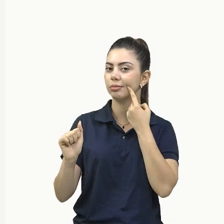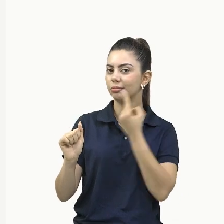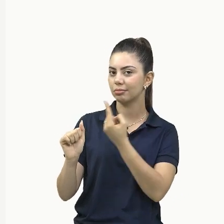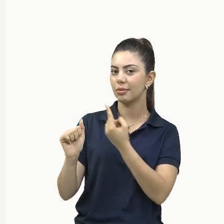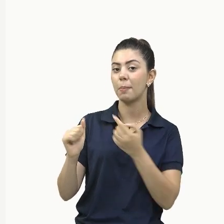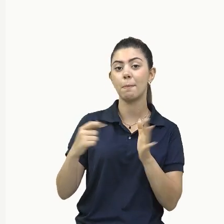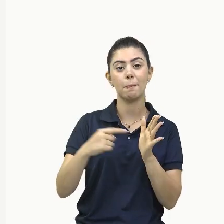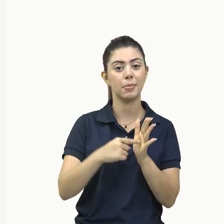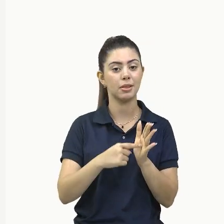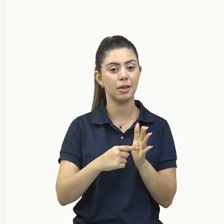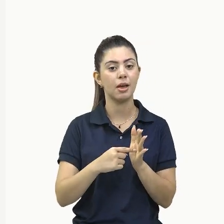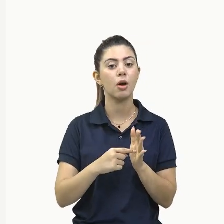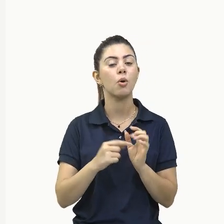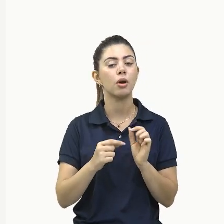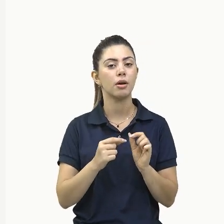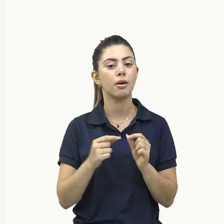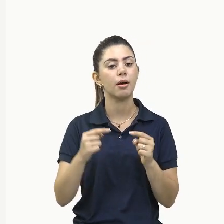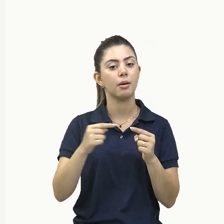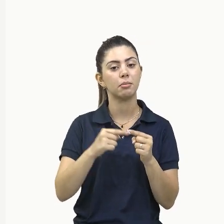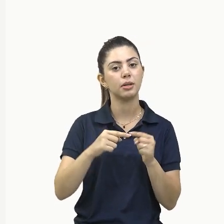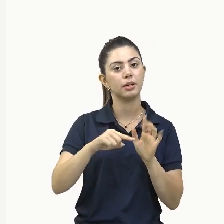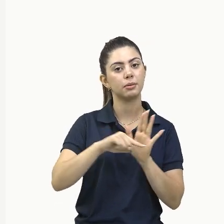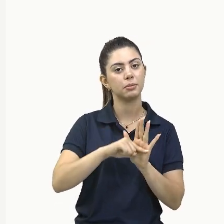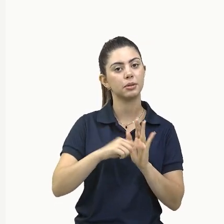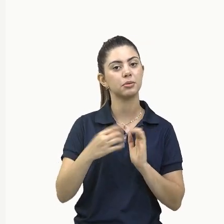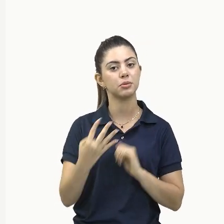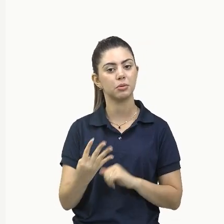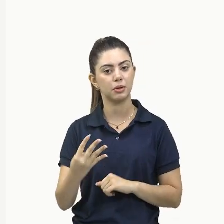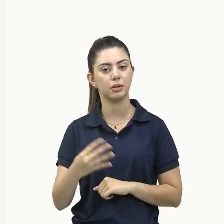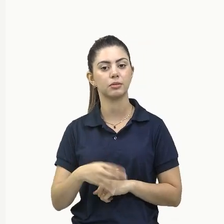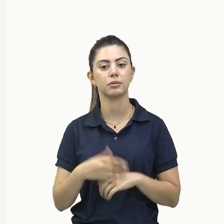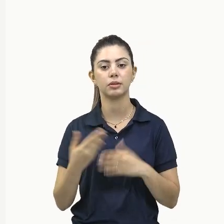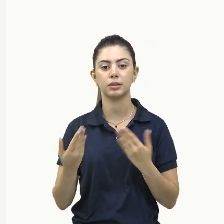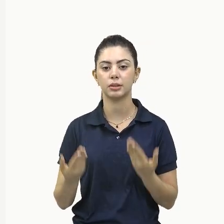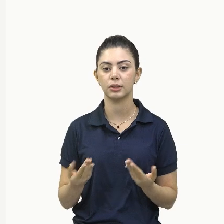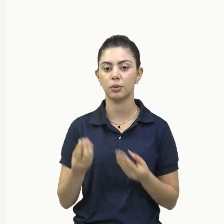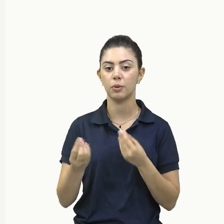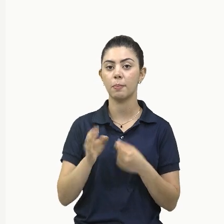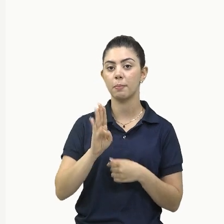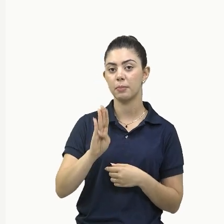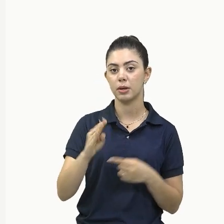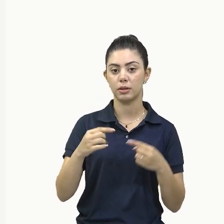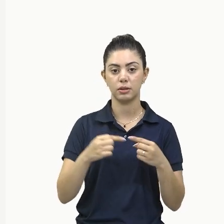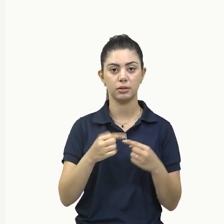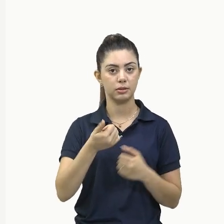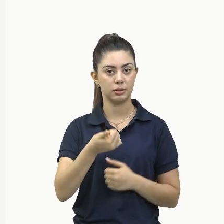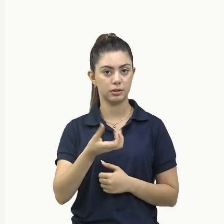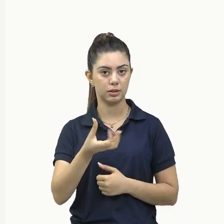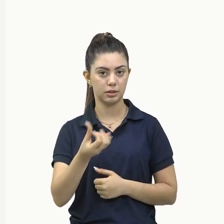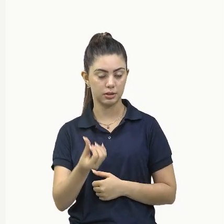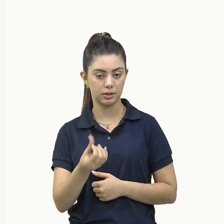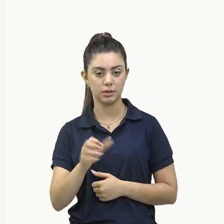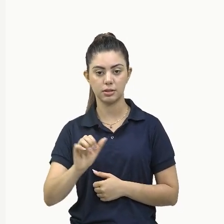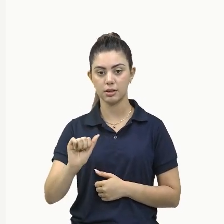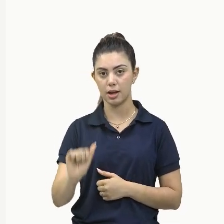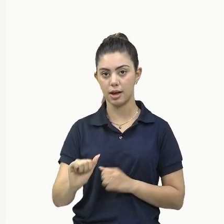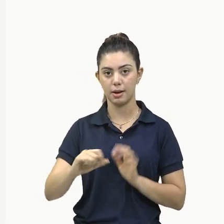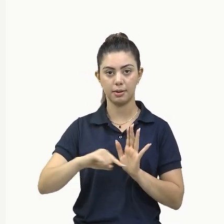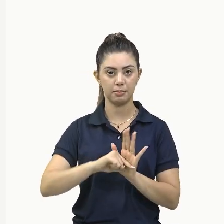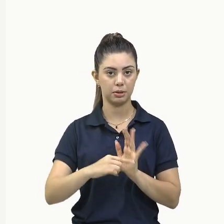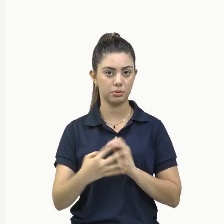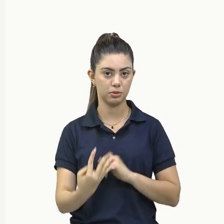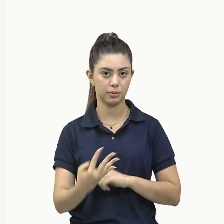4. Muito bem. Então, vamos ter o B, que vale 16, e o A, que vale menos